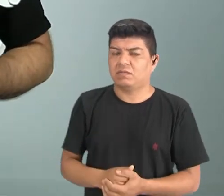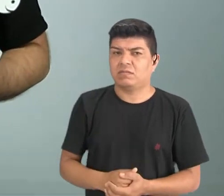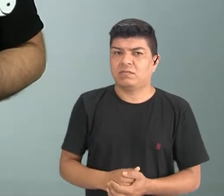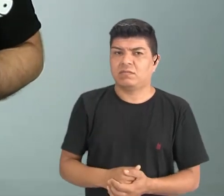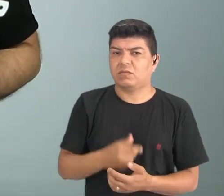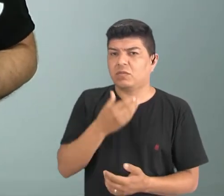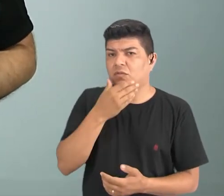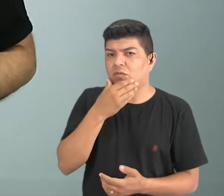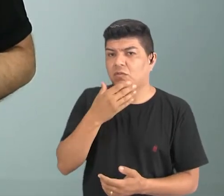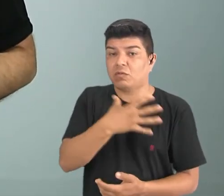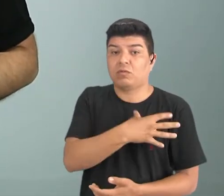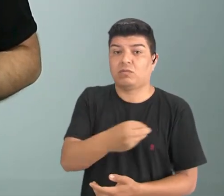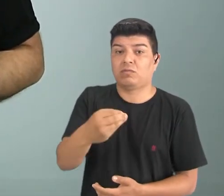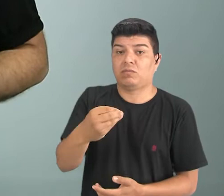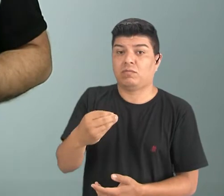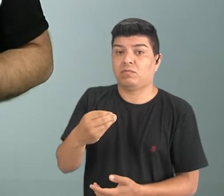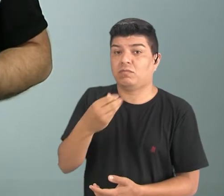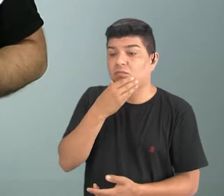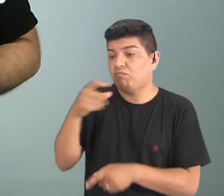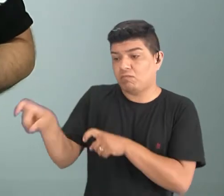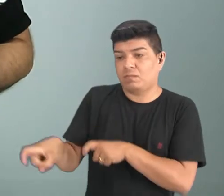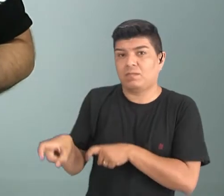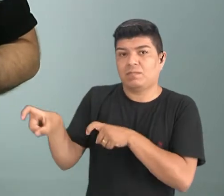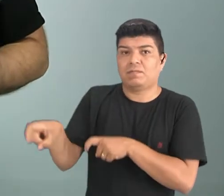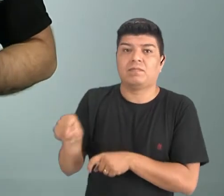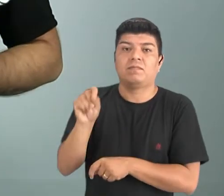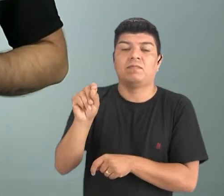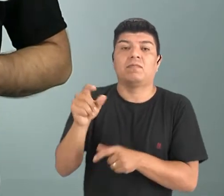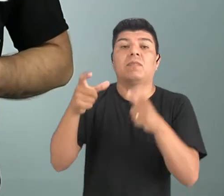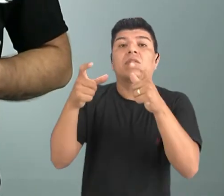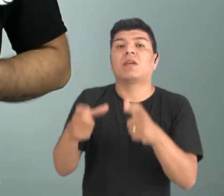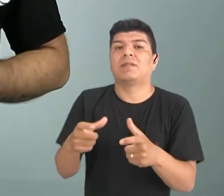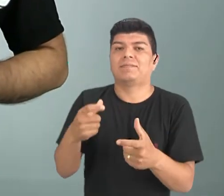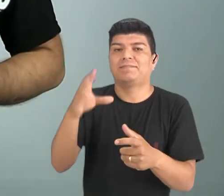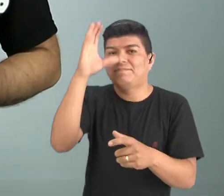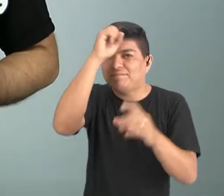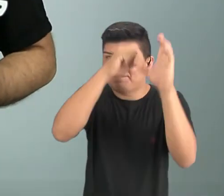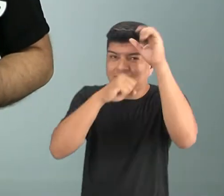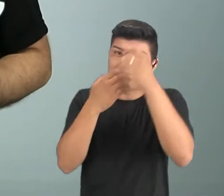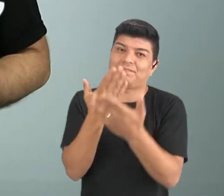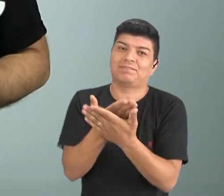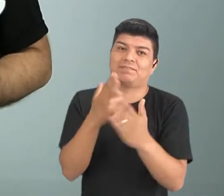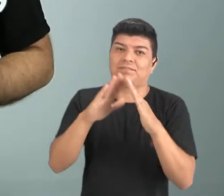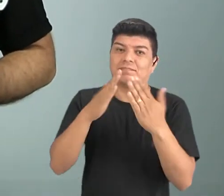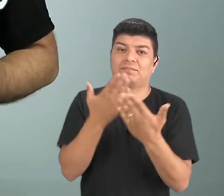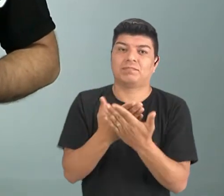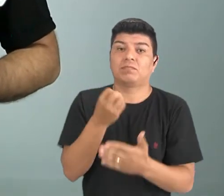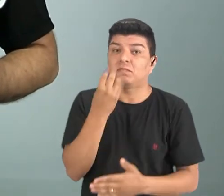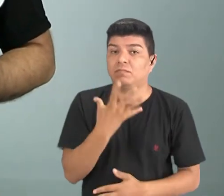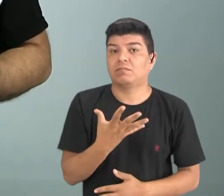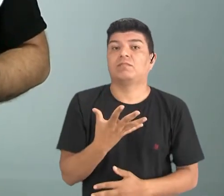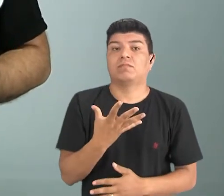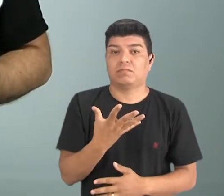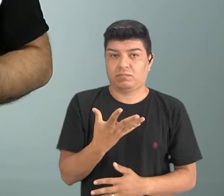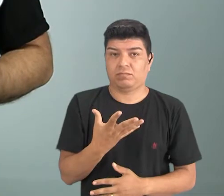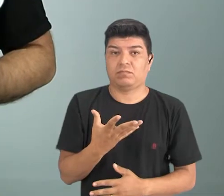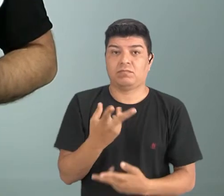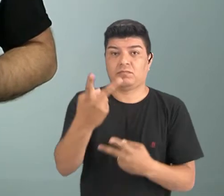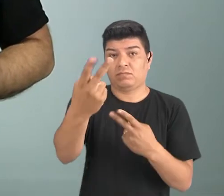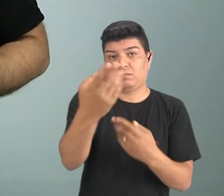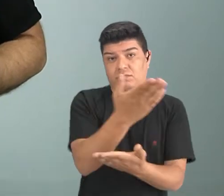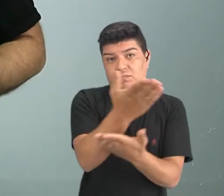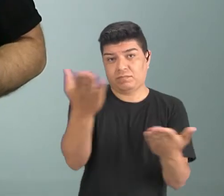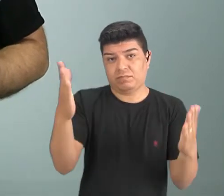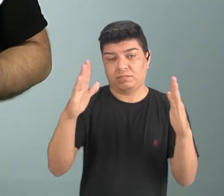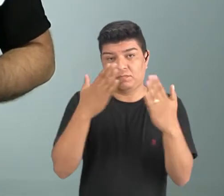do fazendeiro, estavam onde? Estudando, aprendendo, numa escola boa, assim como vocês estão